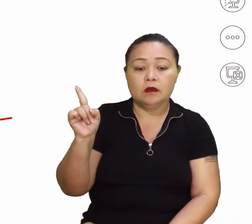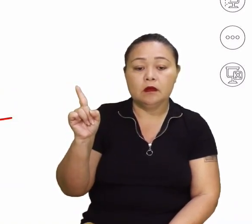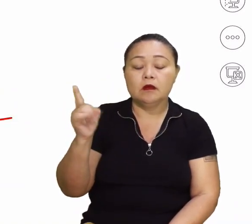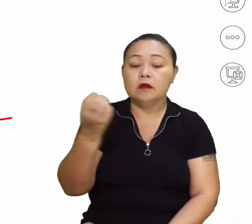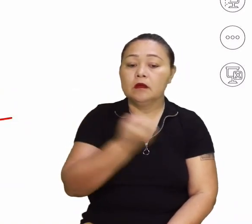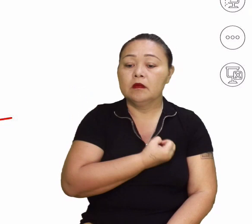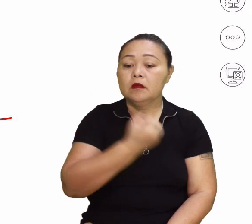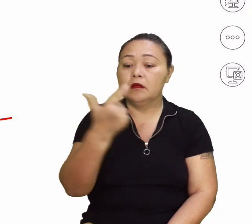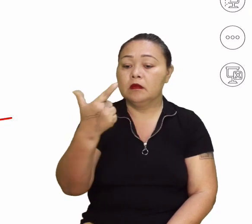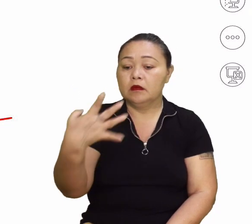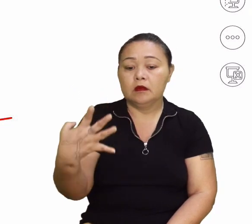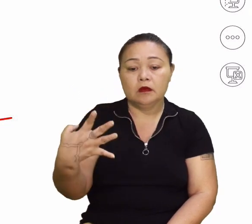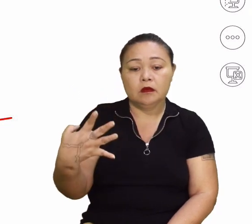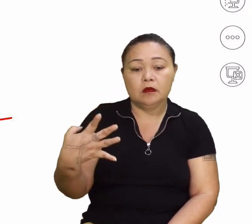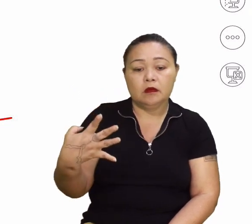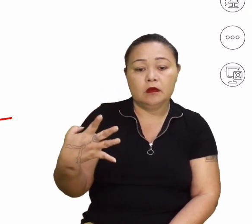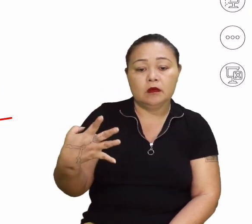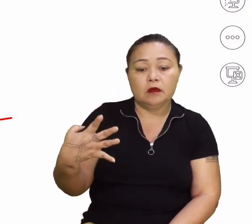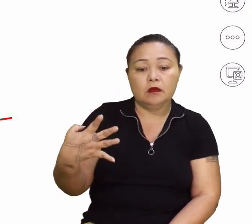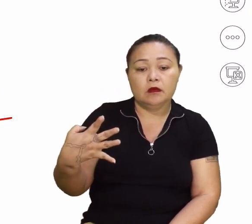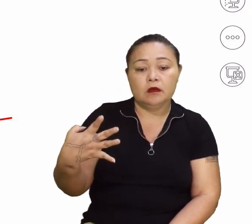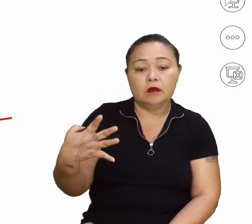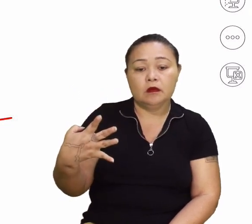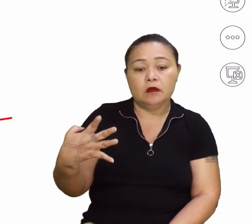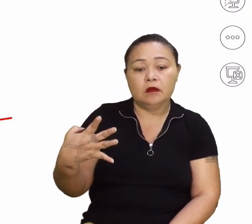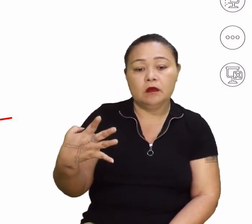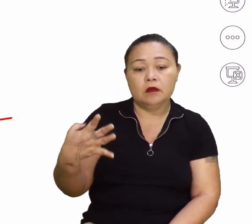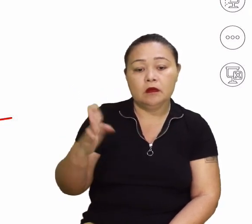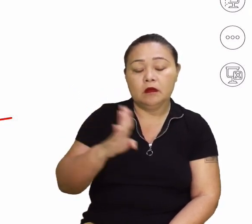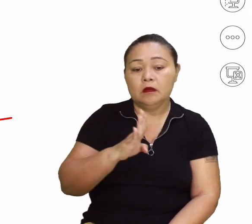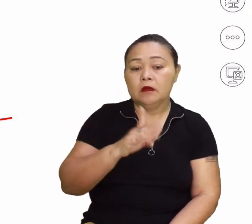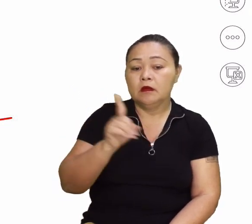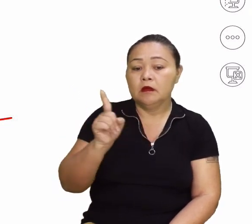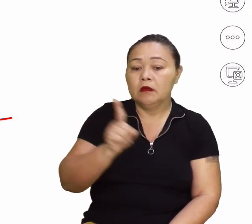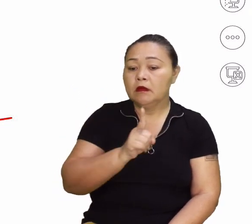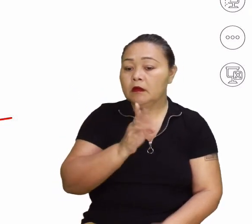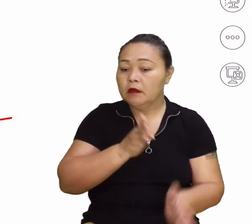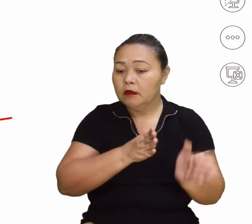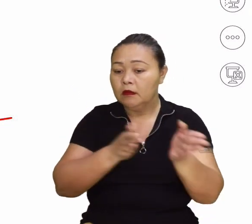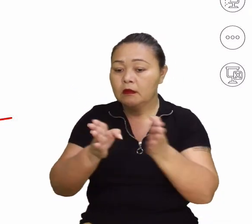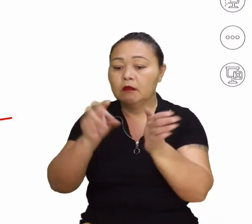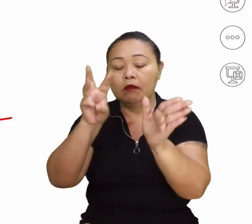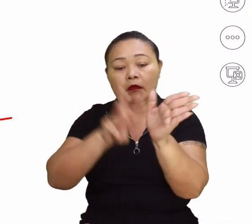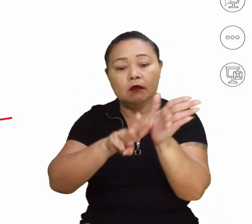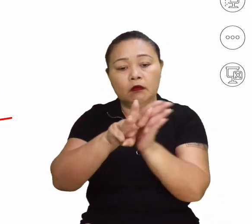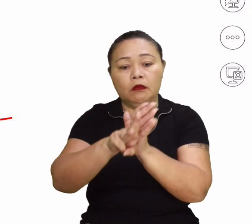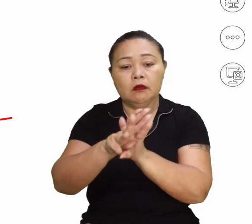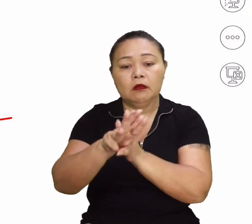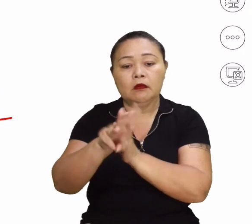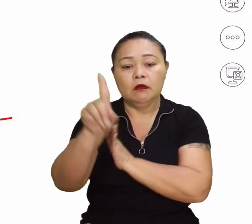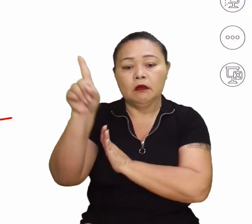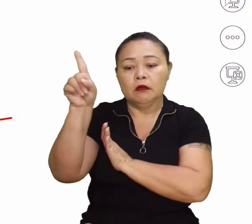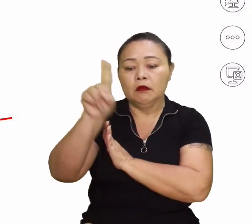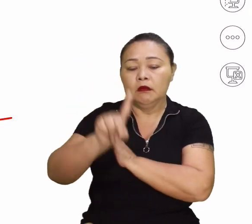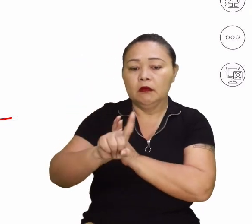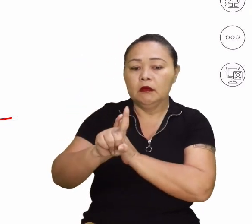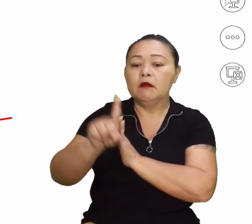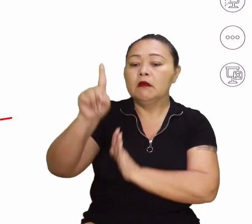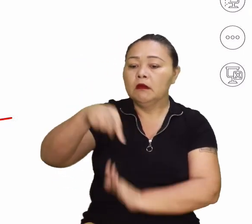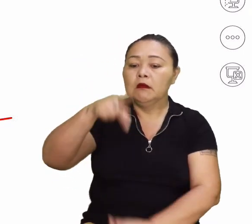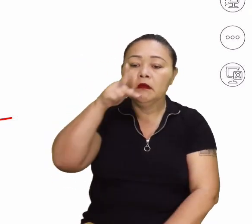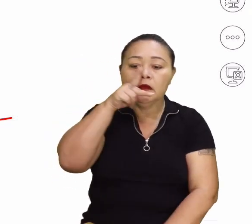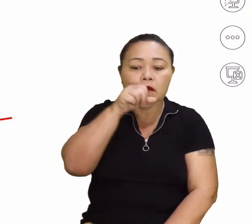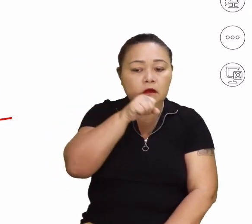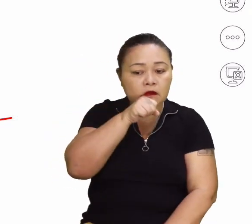Número 24, está aqui, ó. Pode ver que está no leito do Rio Madeira e está em Porto